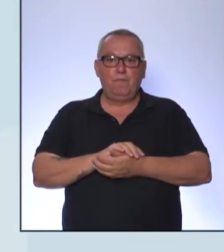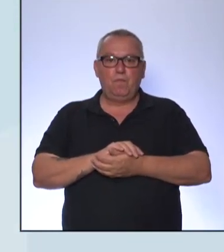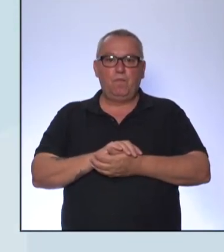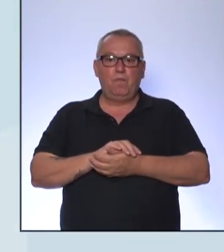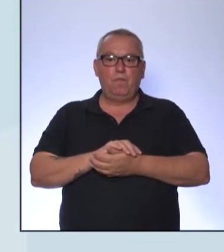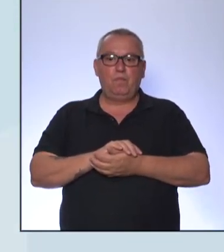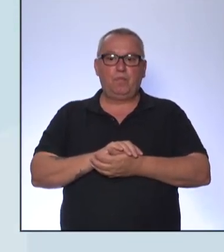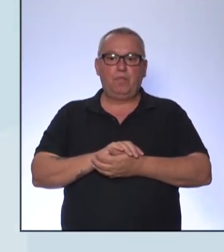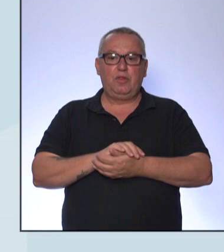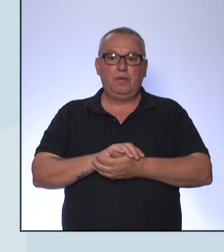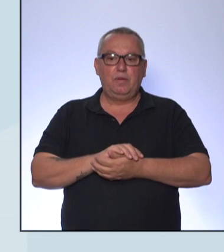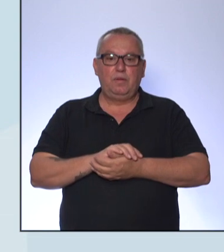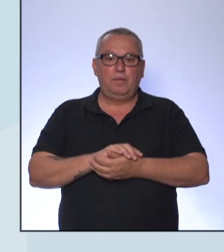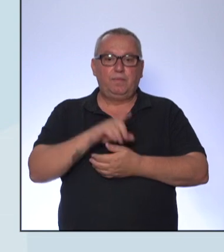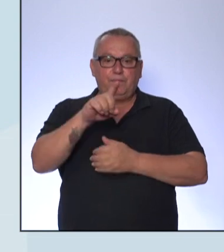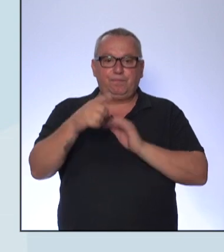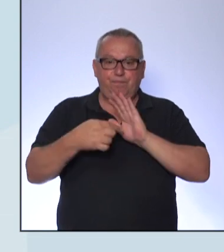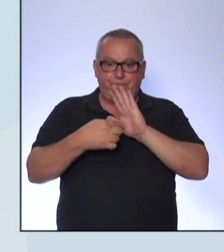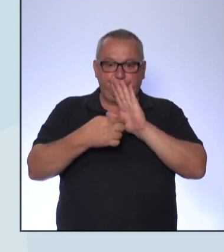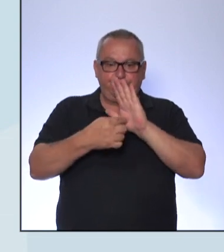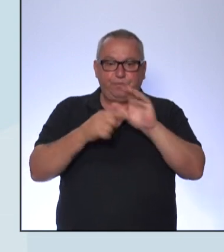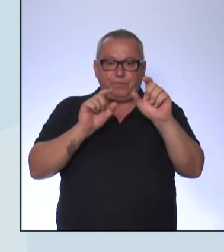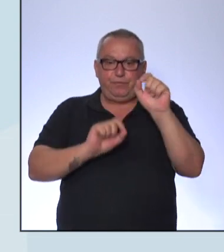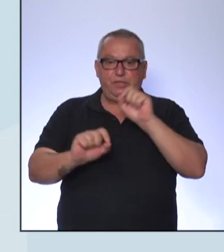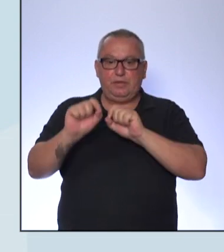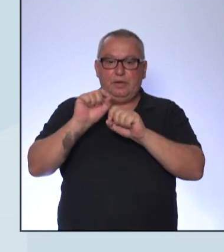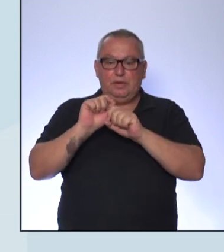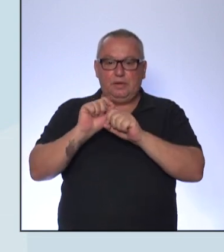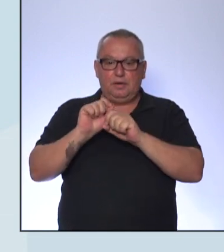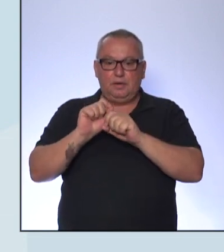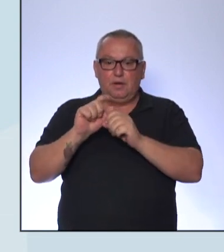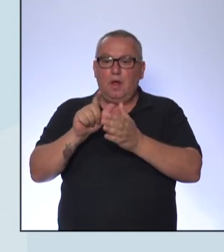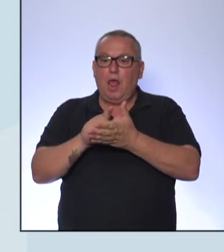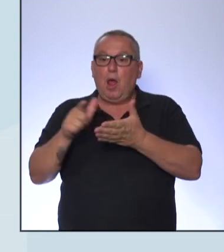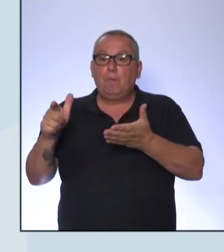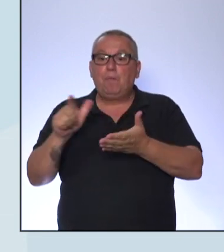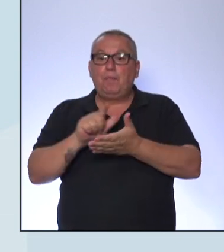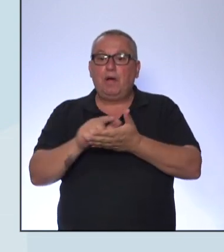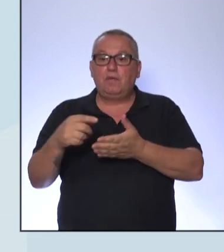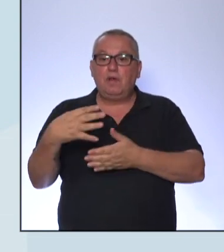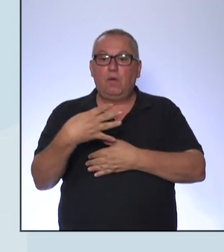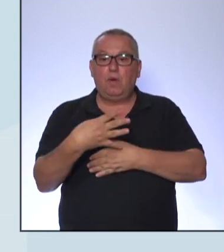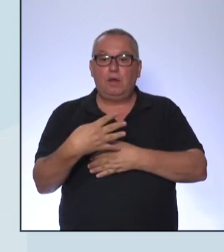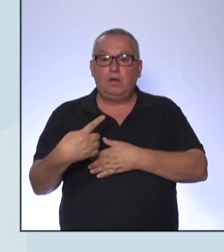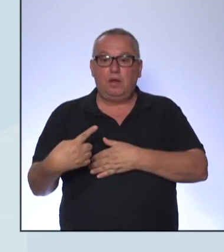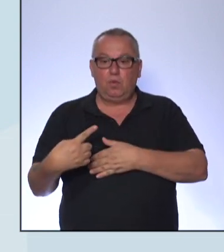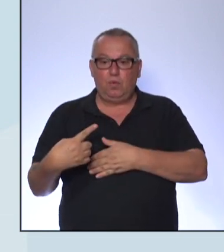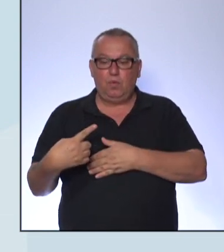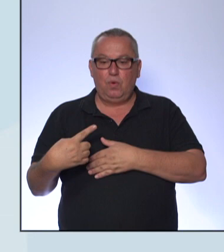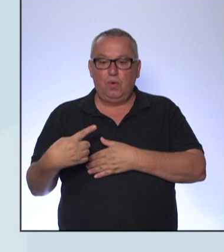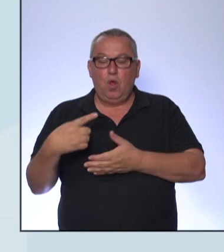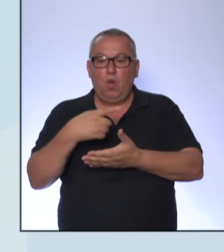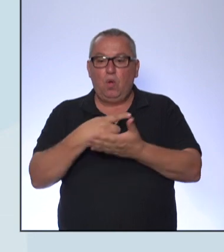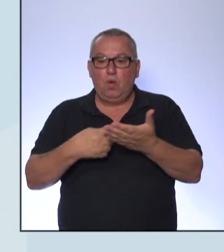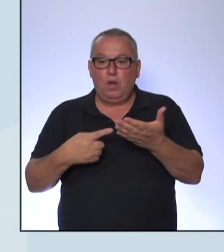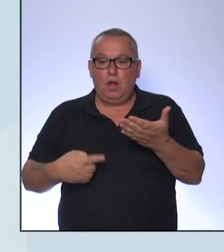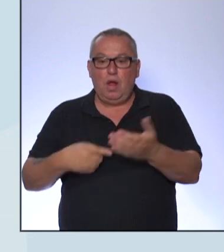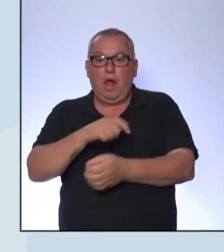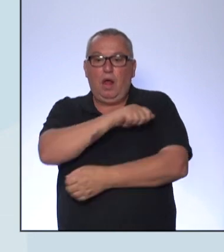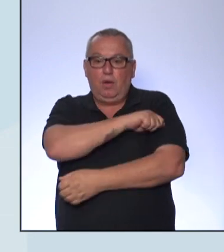próxima tela, pessoal, ele traz para vocês a página 41 do caderno do aluno. Se você tiver o caderno do